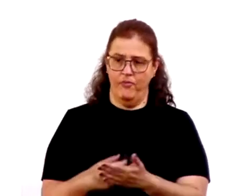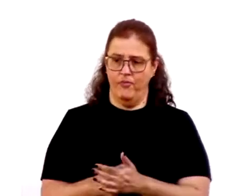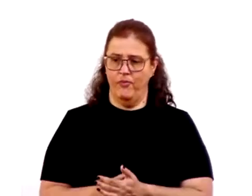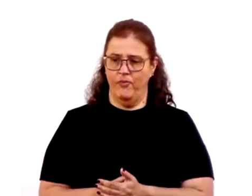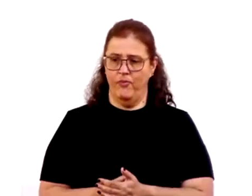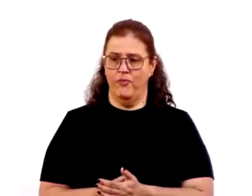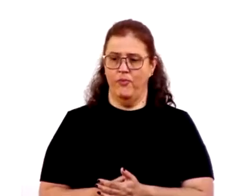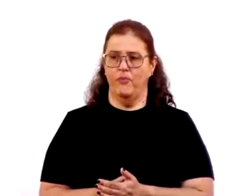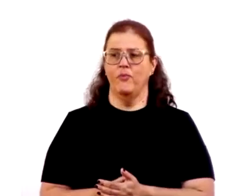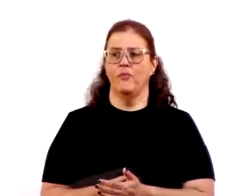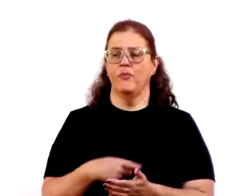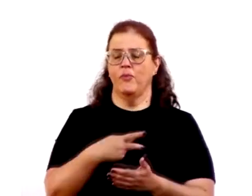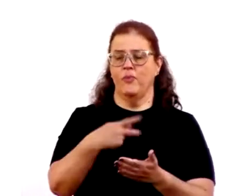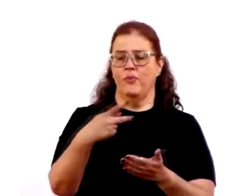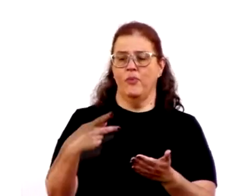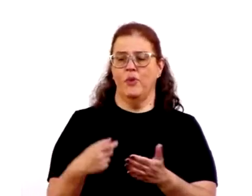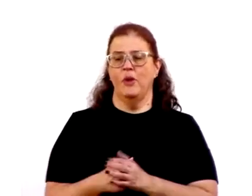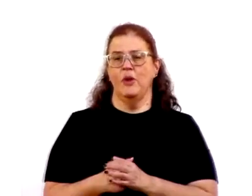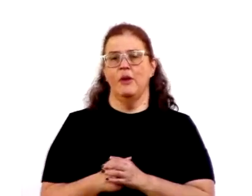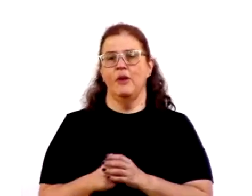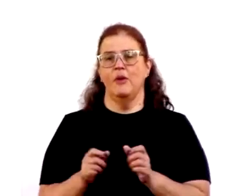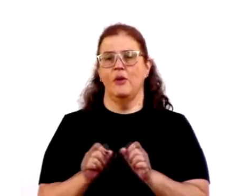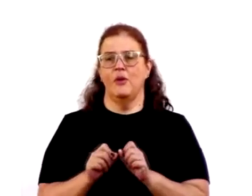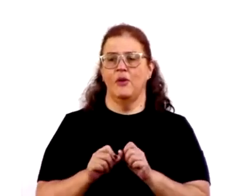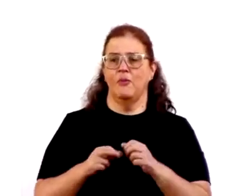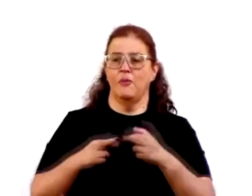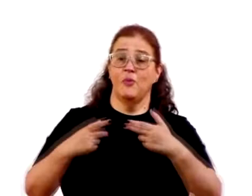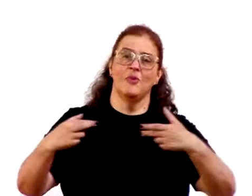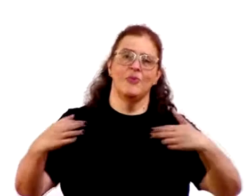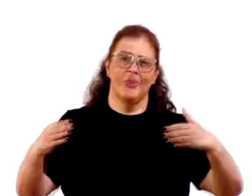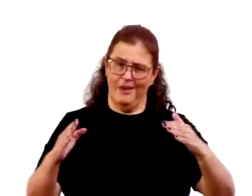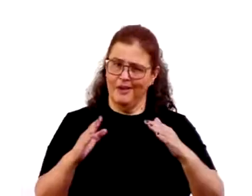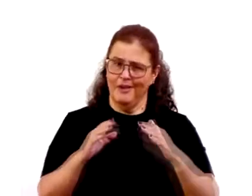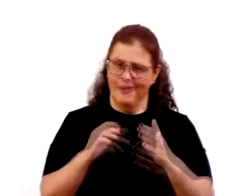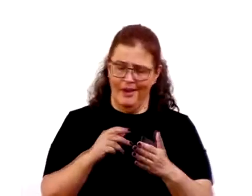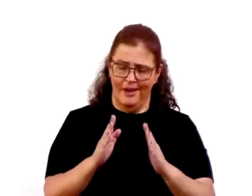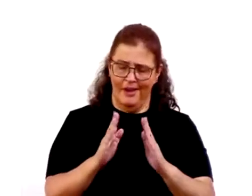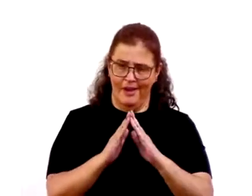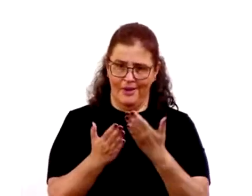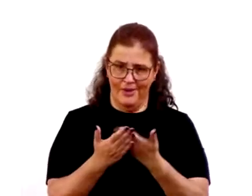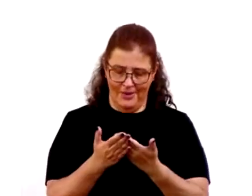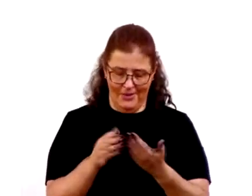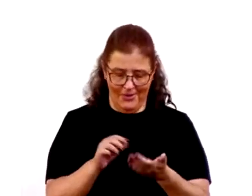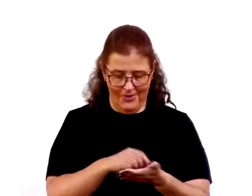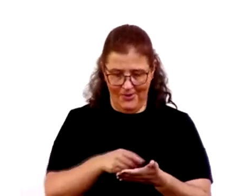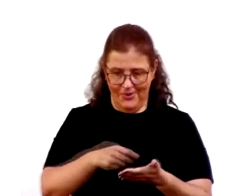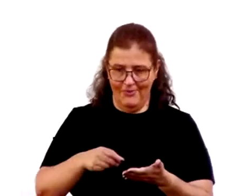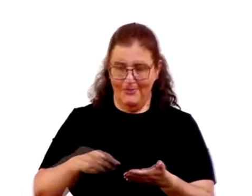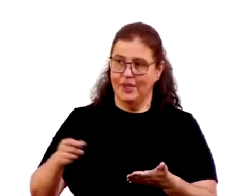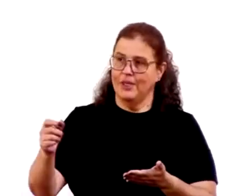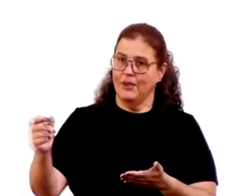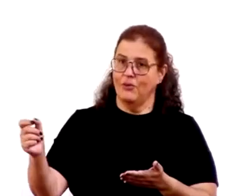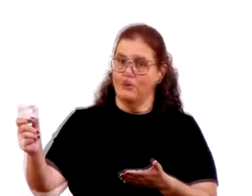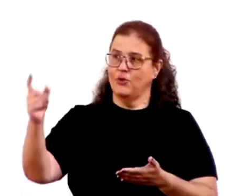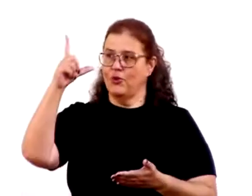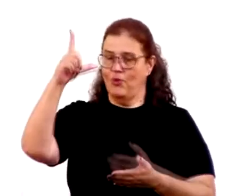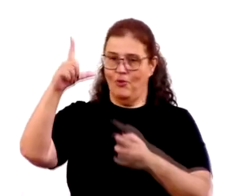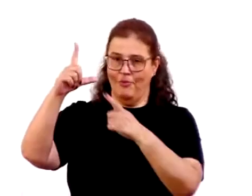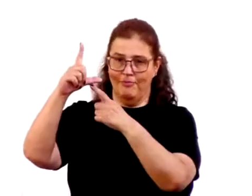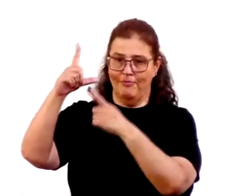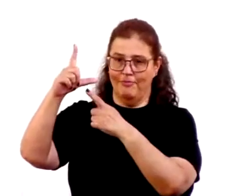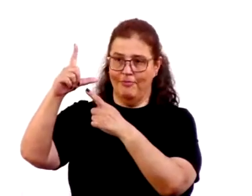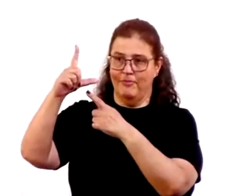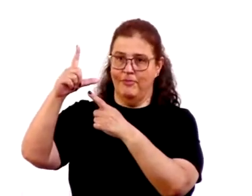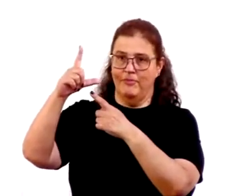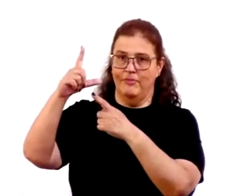não é alfabetizado, você fará muito na escola. O desenho do Sol à esquerda